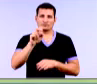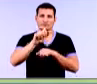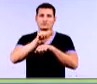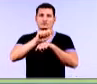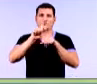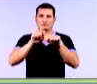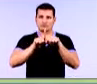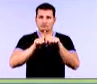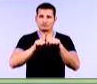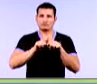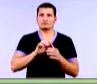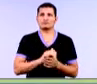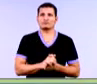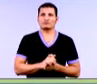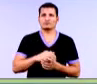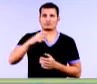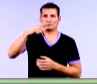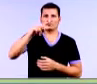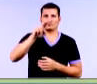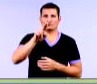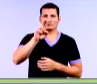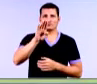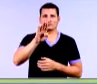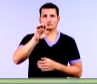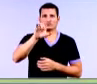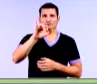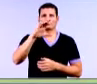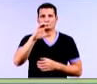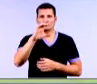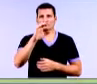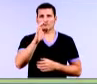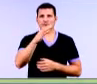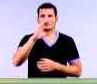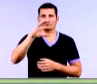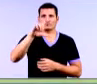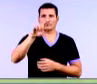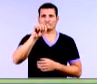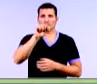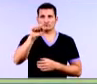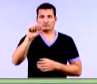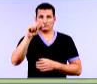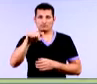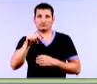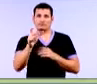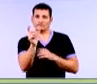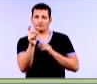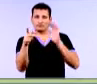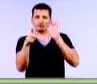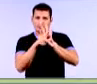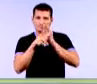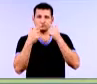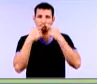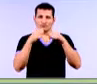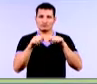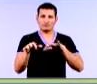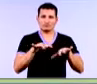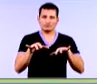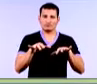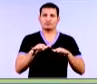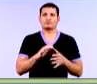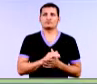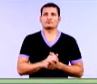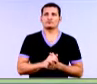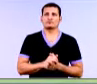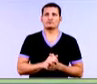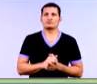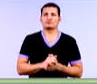Public class são palavras reservadas. São palavras reservadas da linguagem de programação.